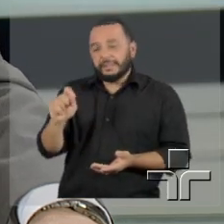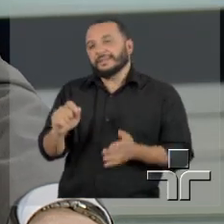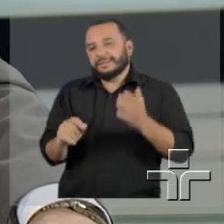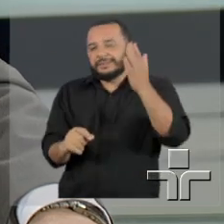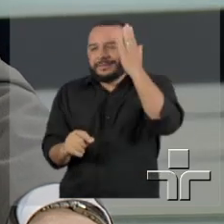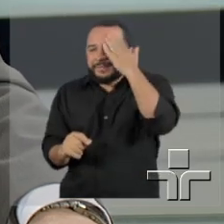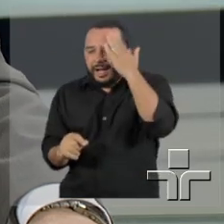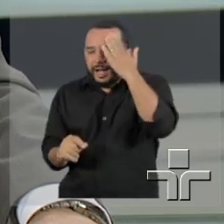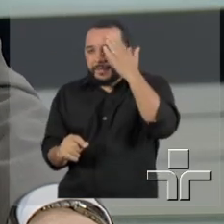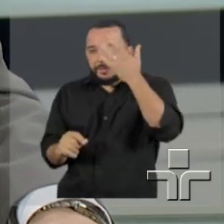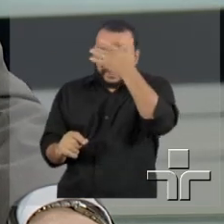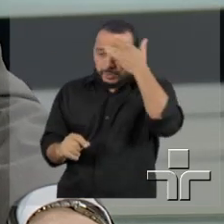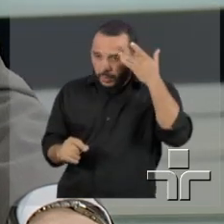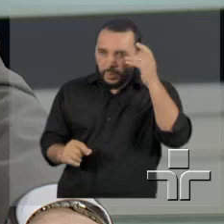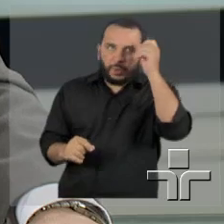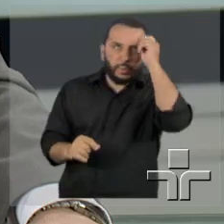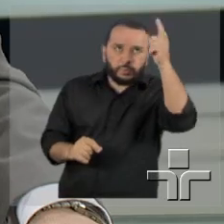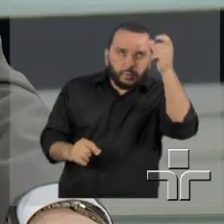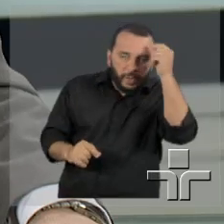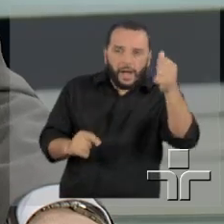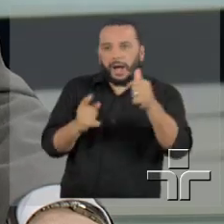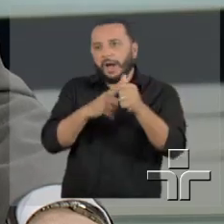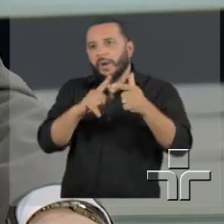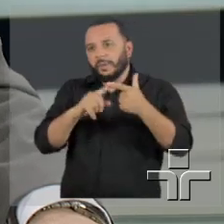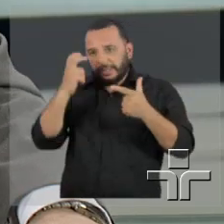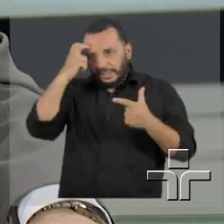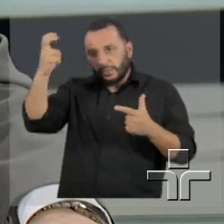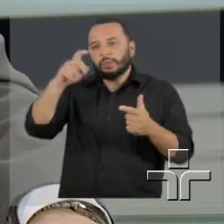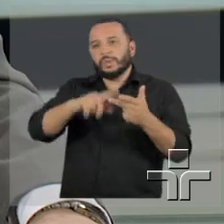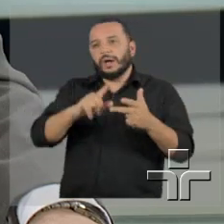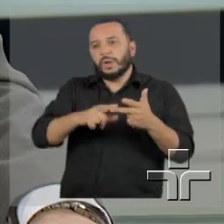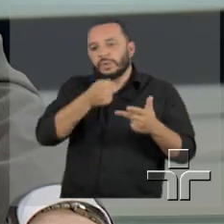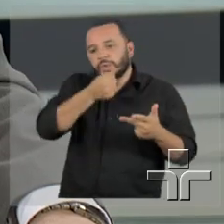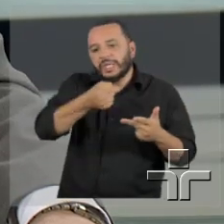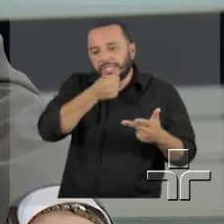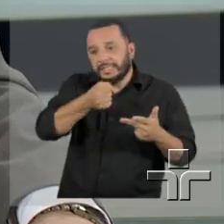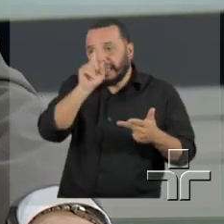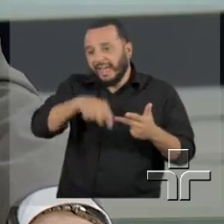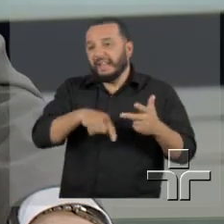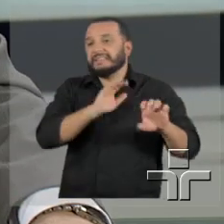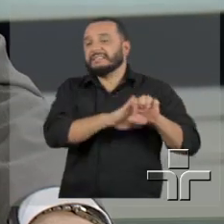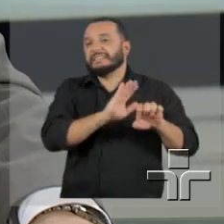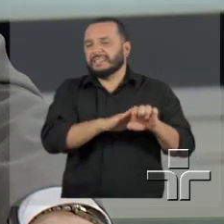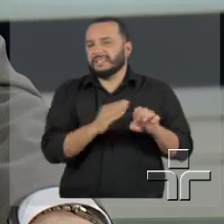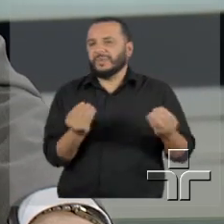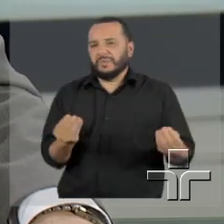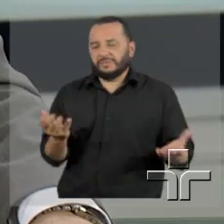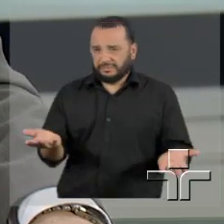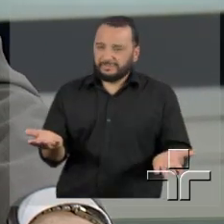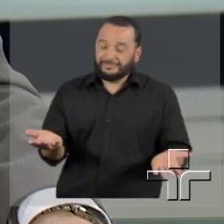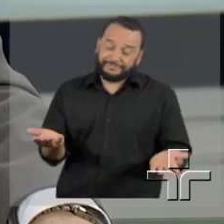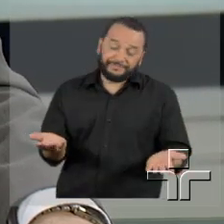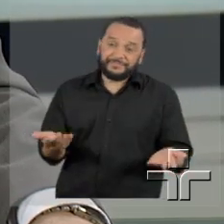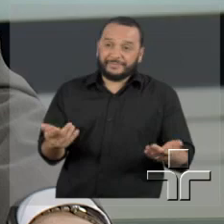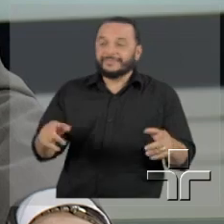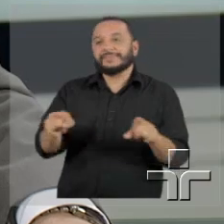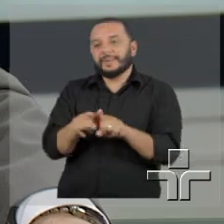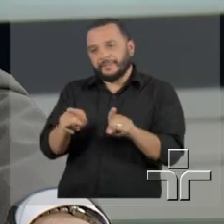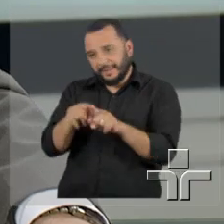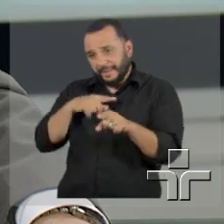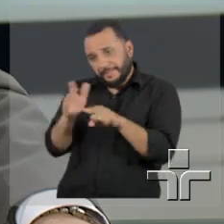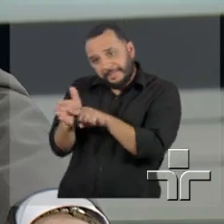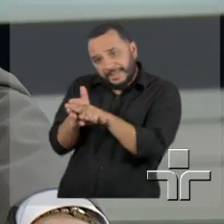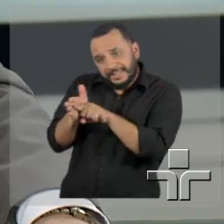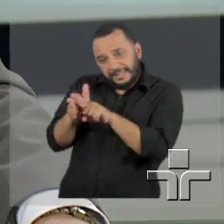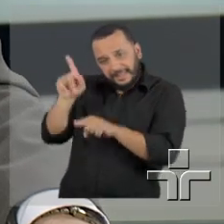de que o intelectual, de que o jornalista, de que o pesquisador são de esquerda. Agora, há uma discussão, inclusive tem estudos nos